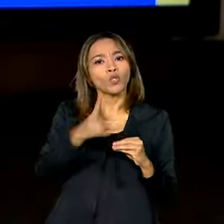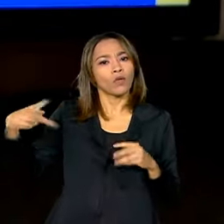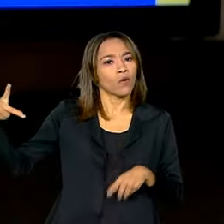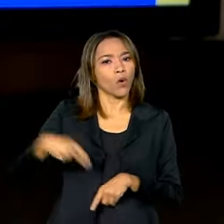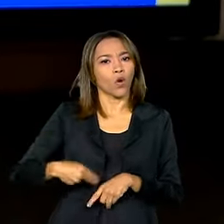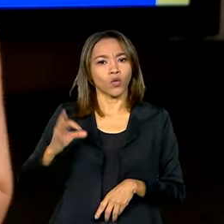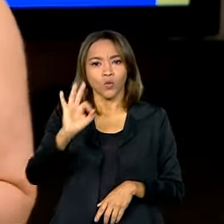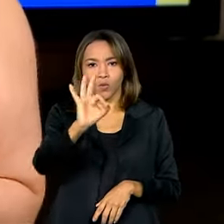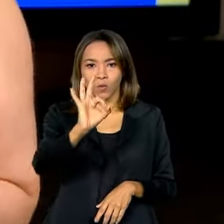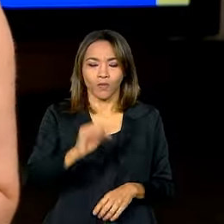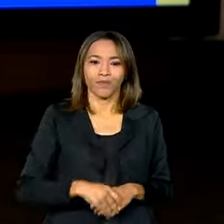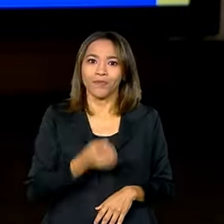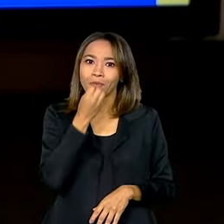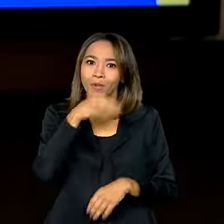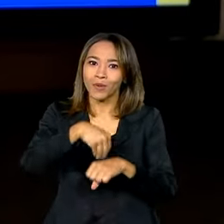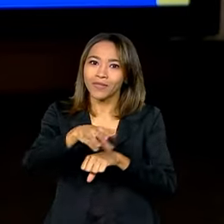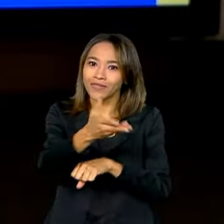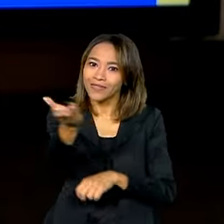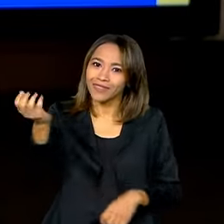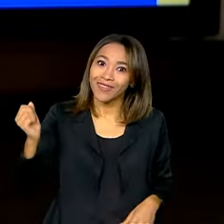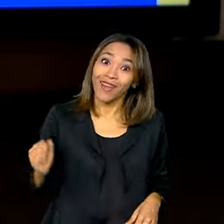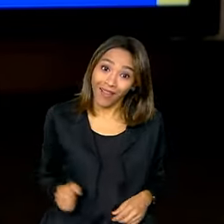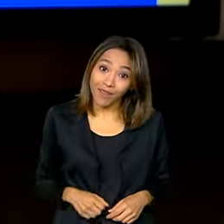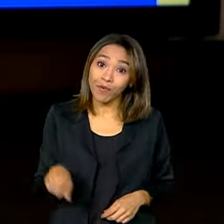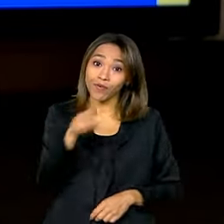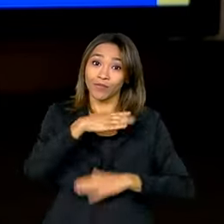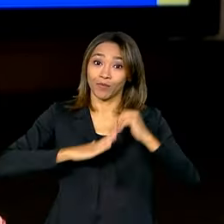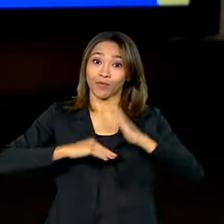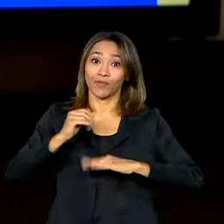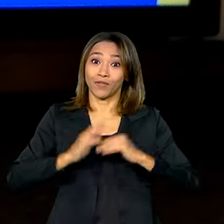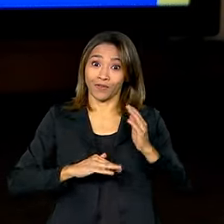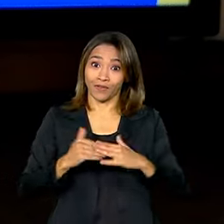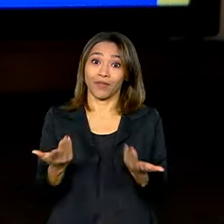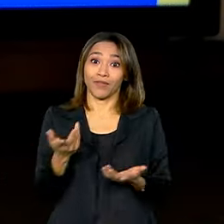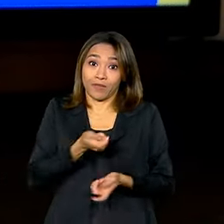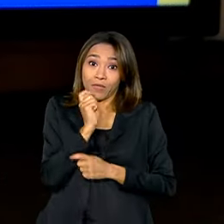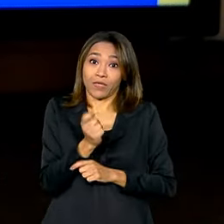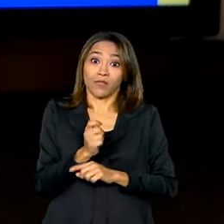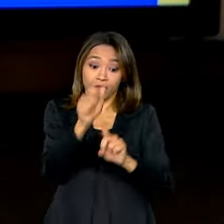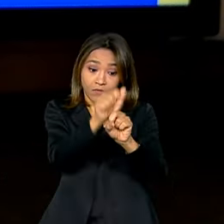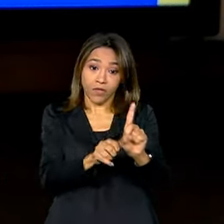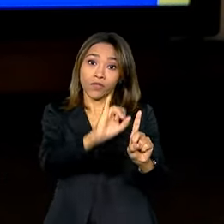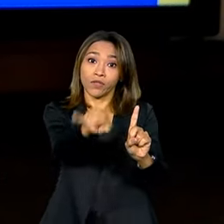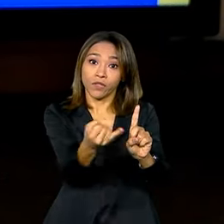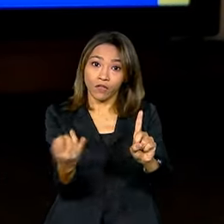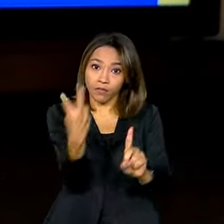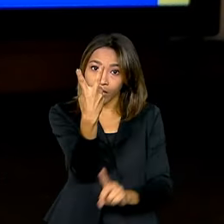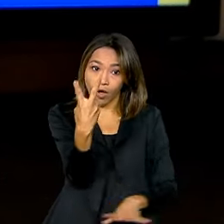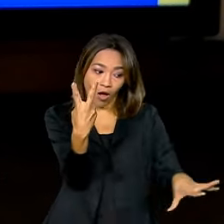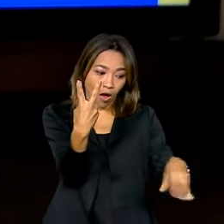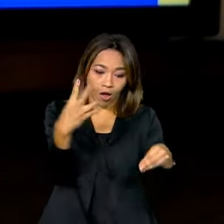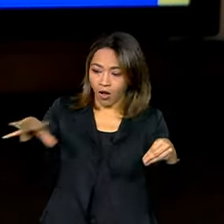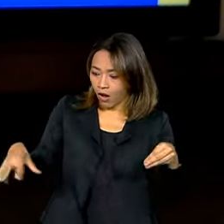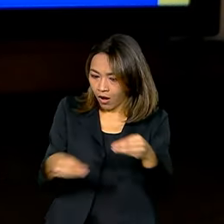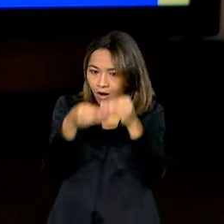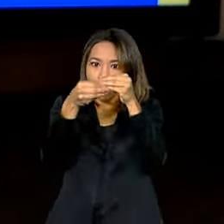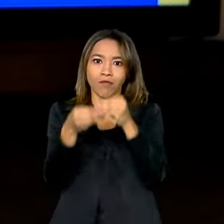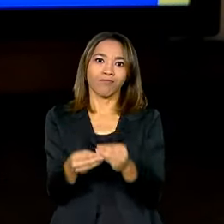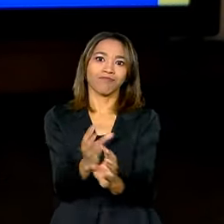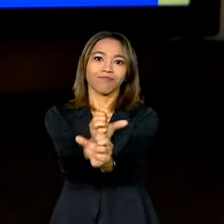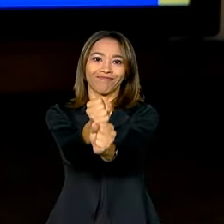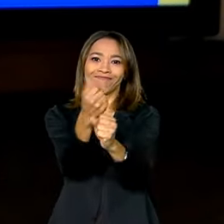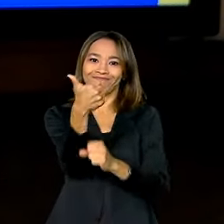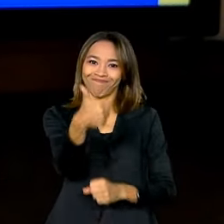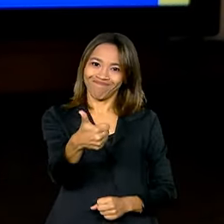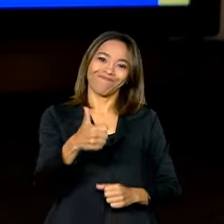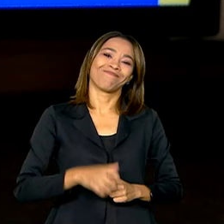pronto, então boa notícia aí para os pescadores: a partir de janeiro vão acumular o Bolsa Família e o Seguro Defeso. Ministro,